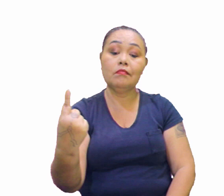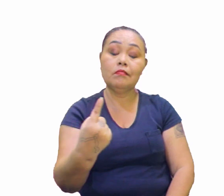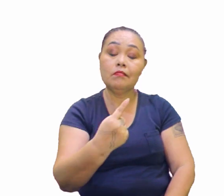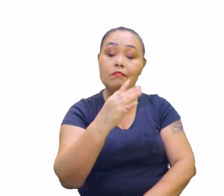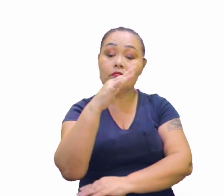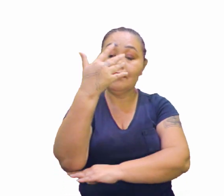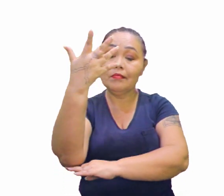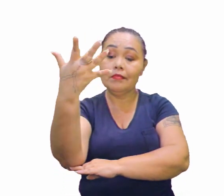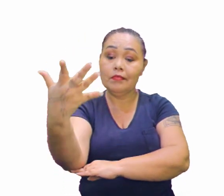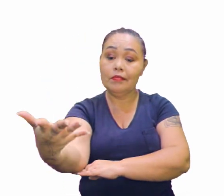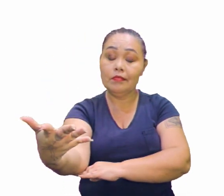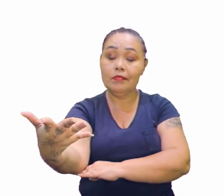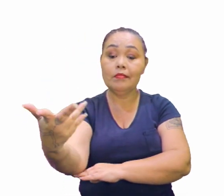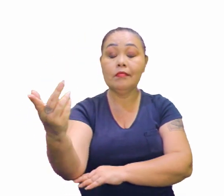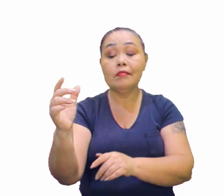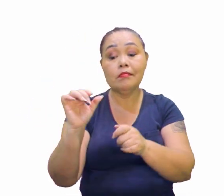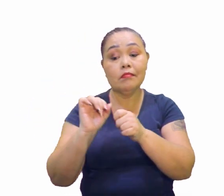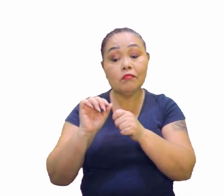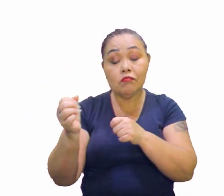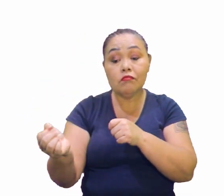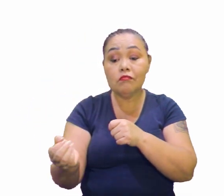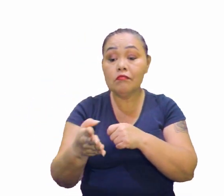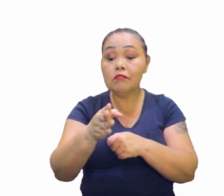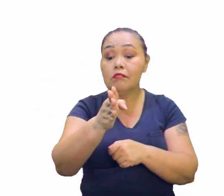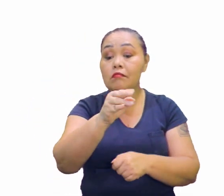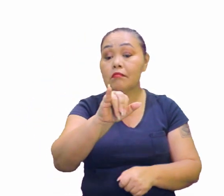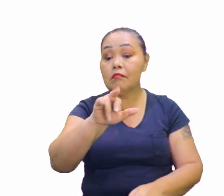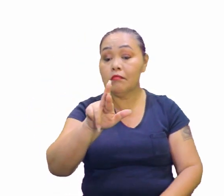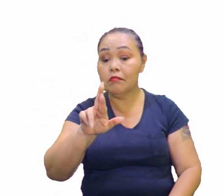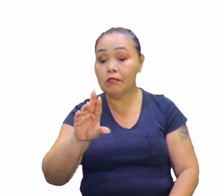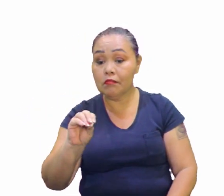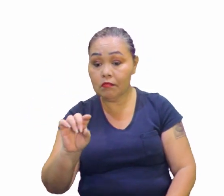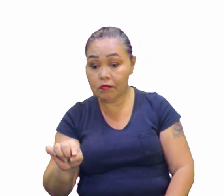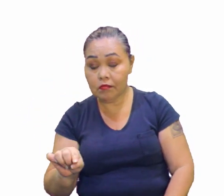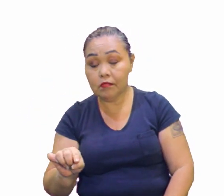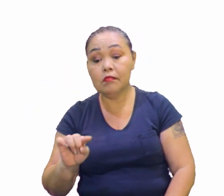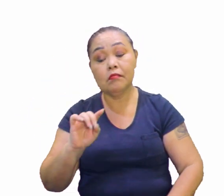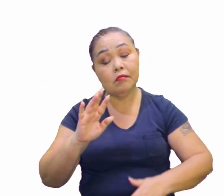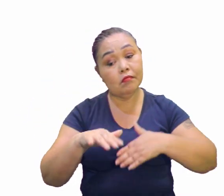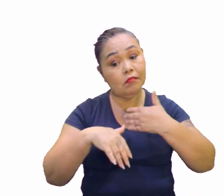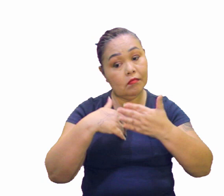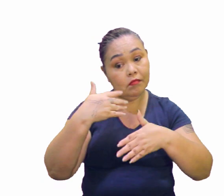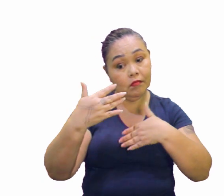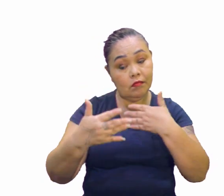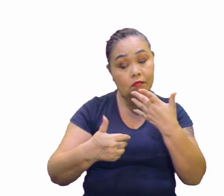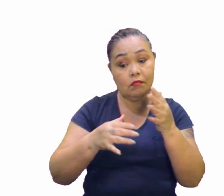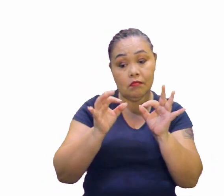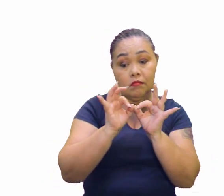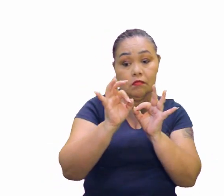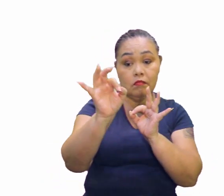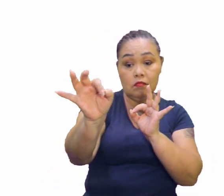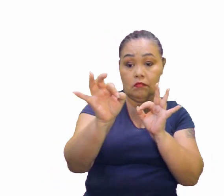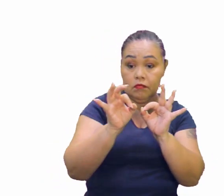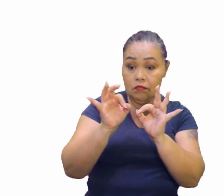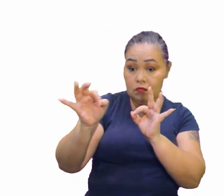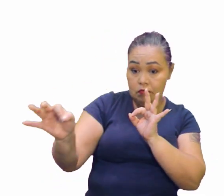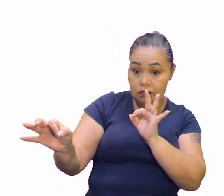sendo destruída para fazer novos bairros, ok? E esses bairros vão se tornando cada vez mais distantes.